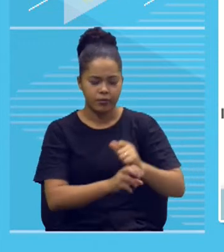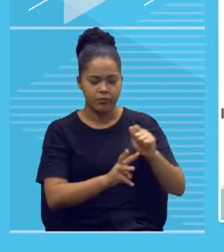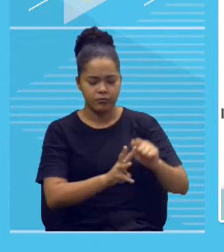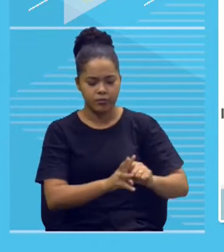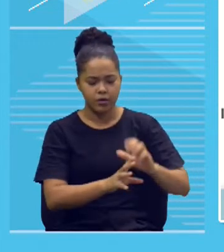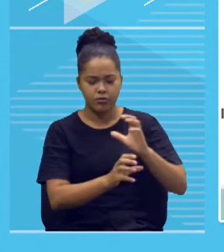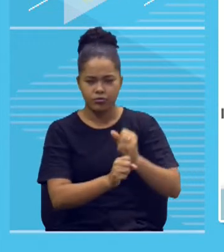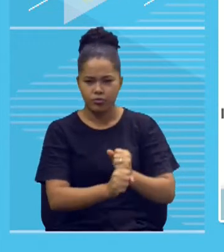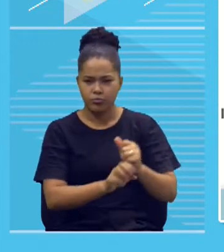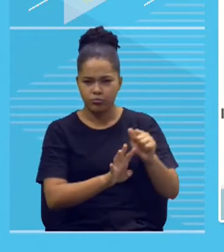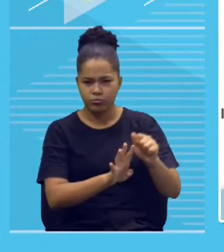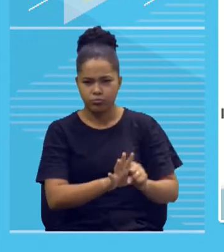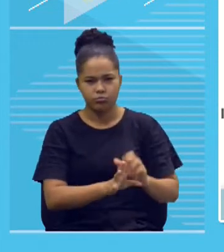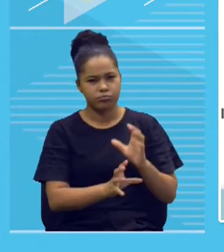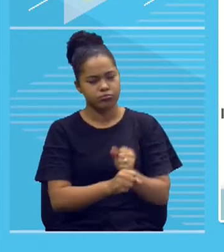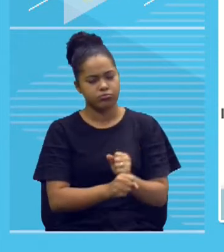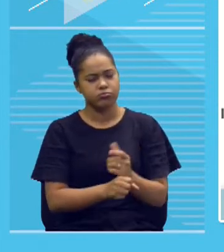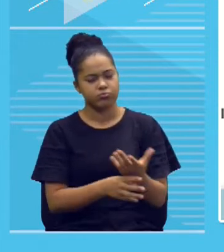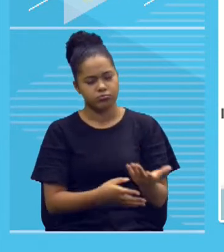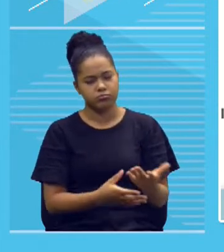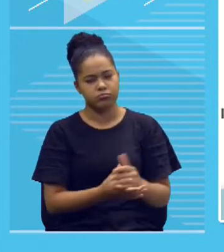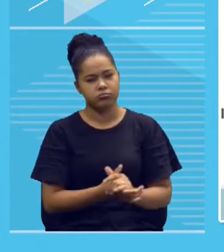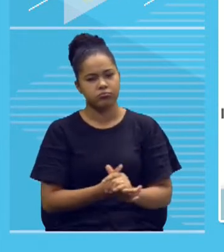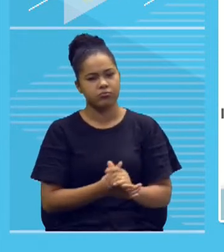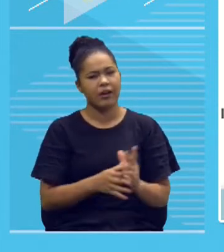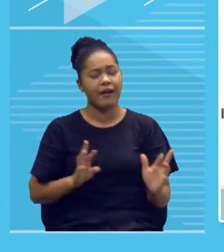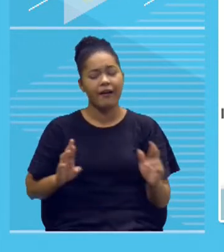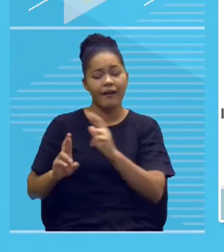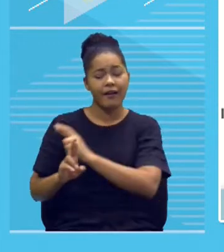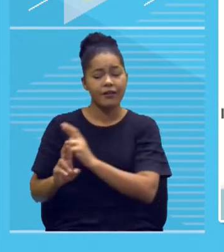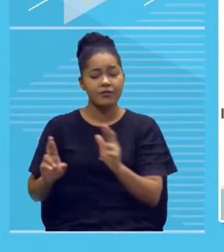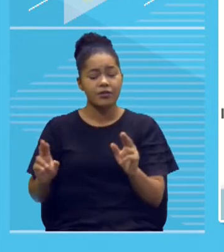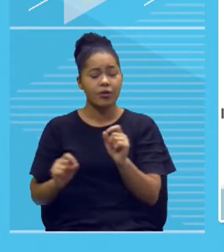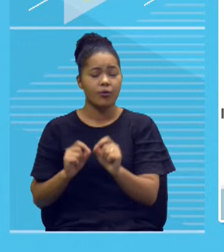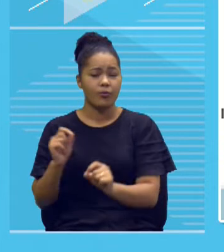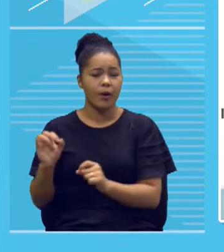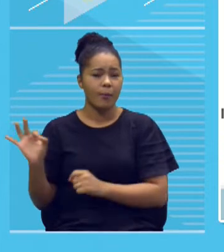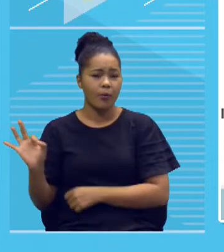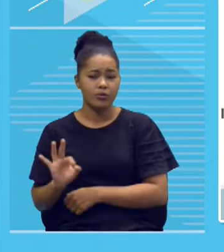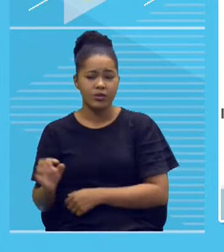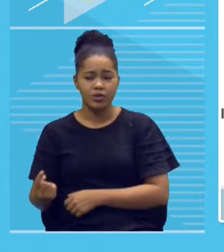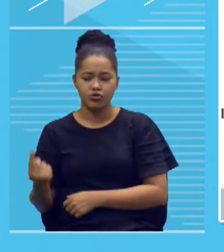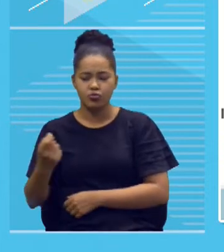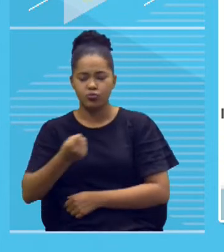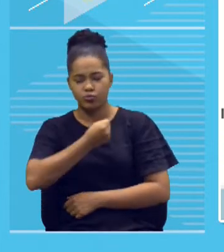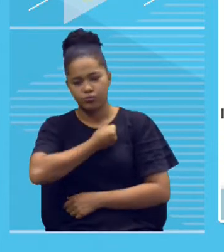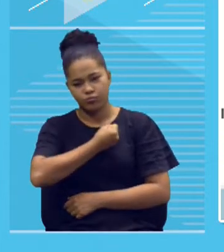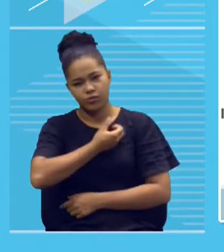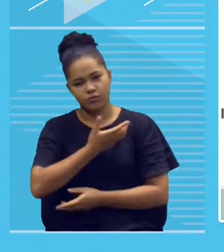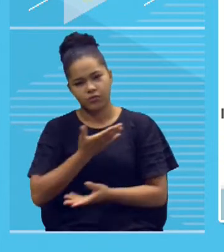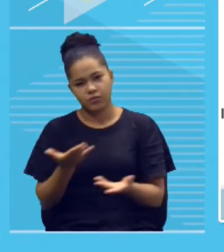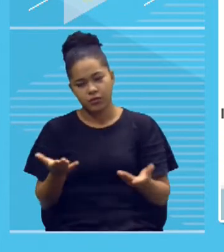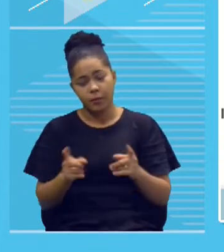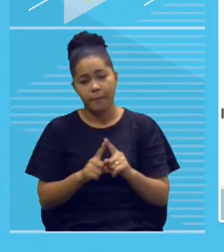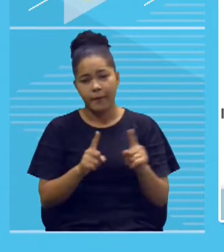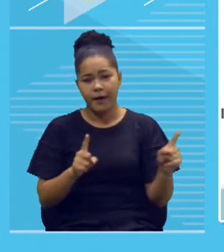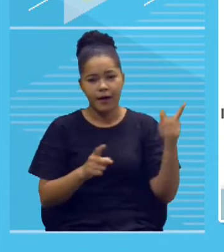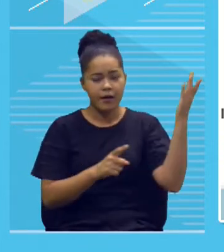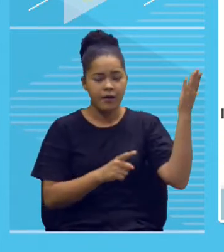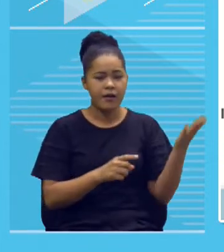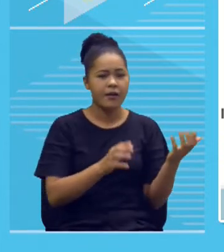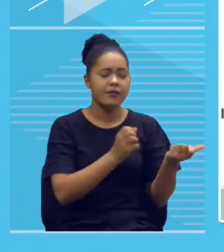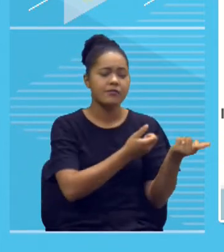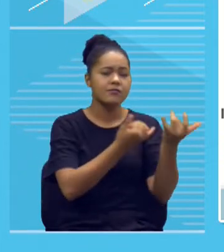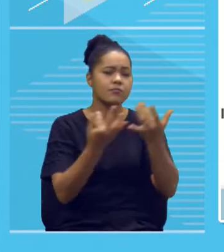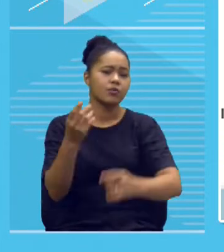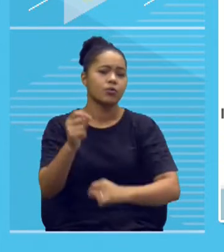aprendemos de porcentagem de um número ou seja a questão informa que está havendo a incidência de